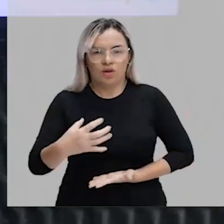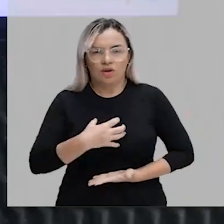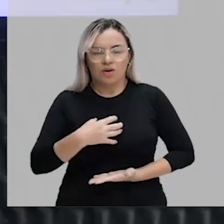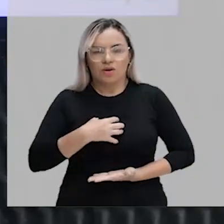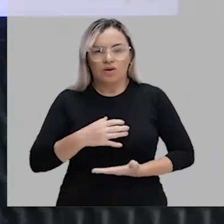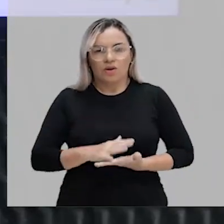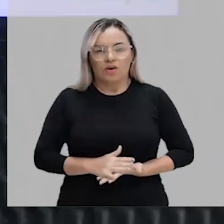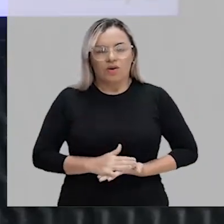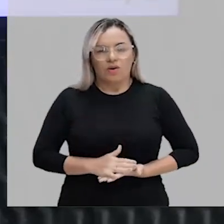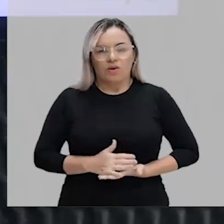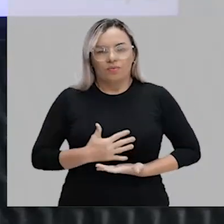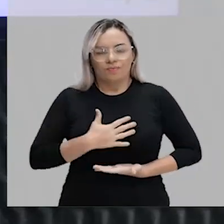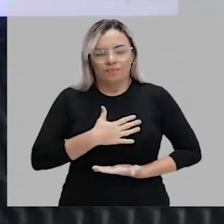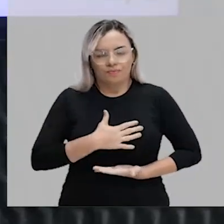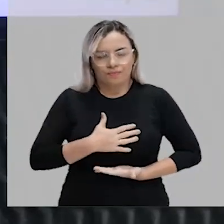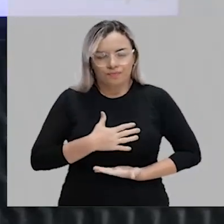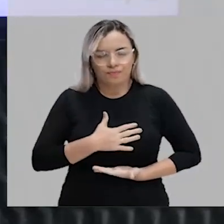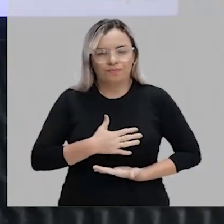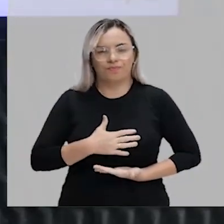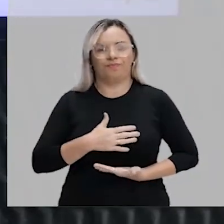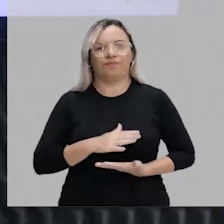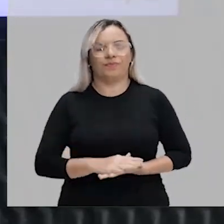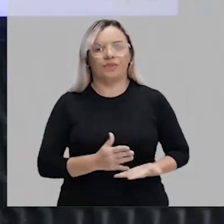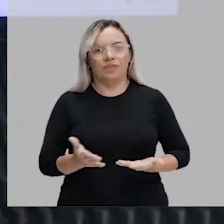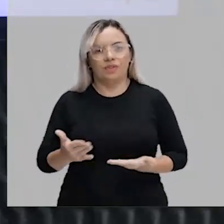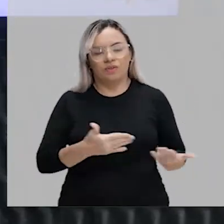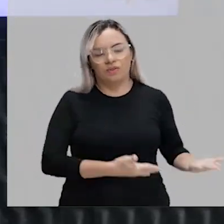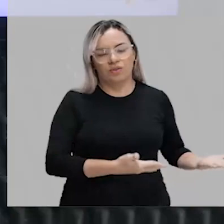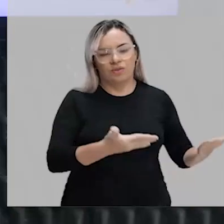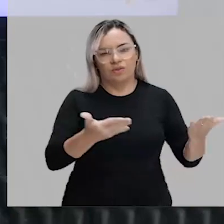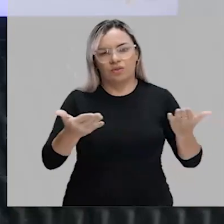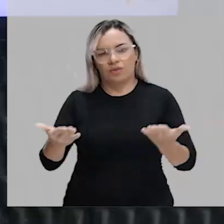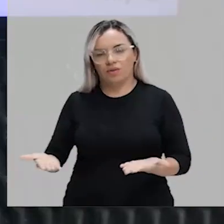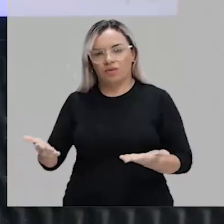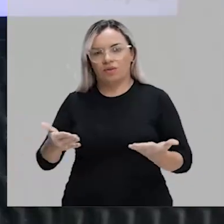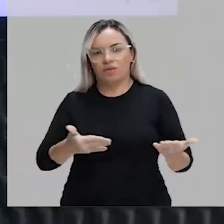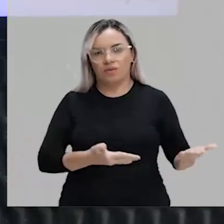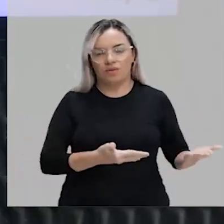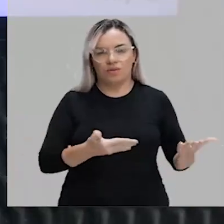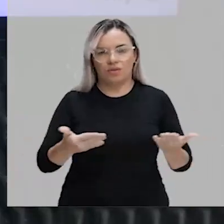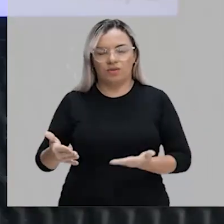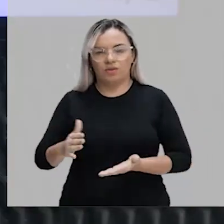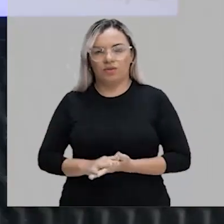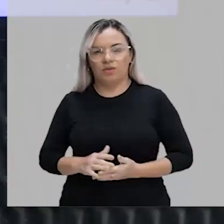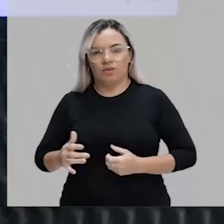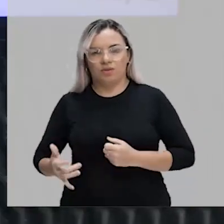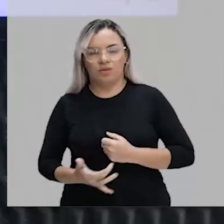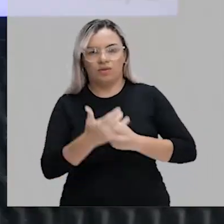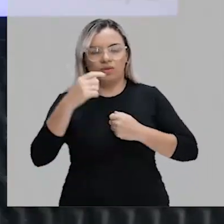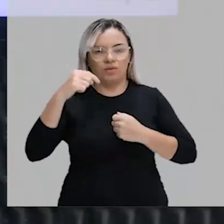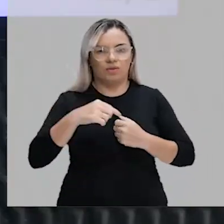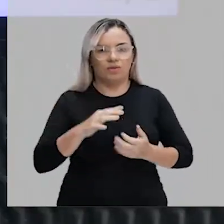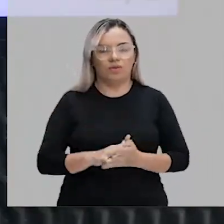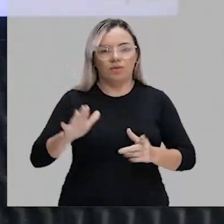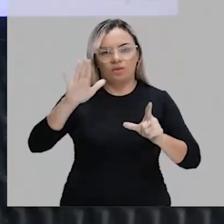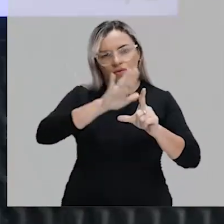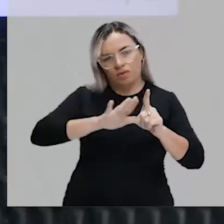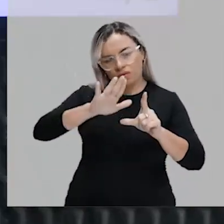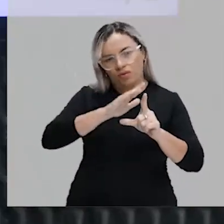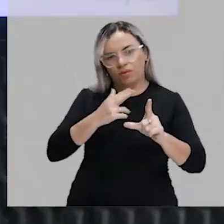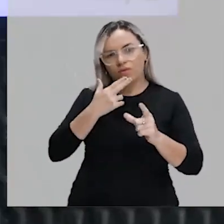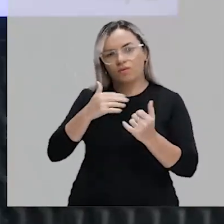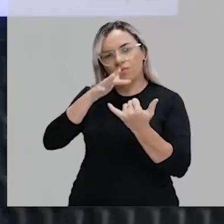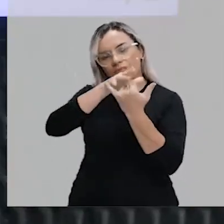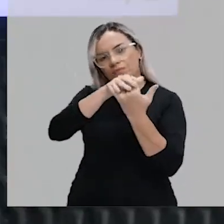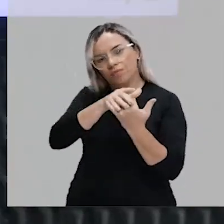acolhido, tá bom? Então, eu convido vocês para nos seguir lá na plataforma Gonçalves Dias